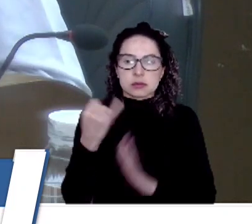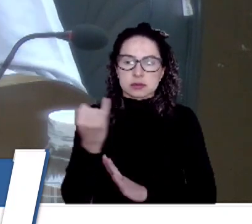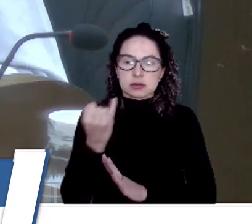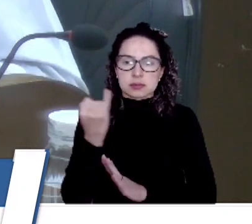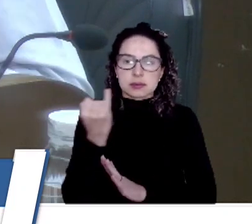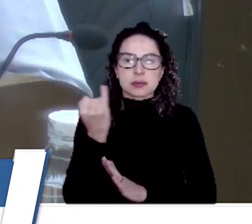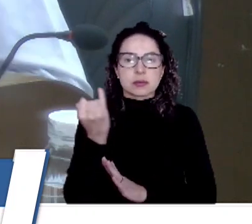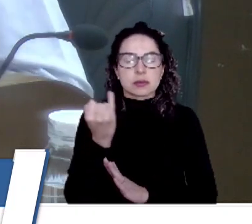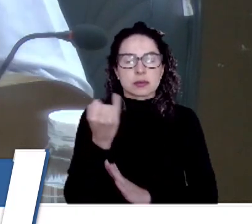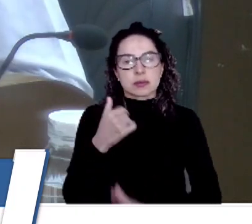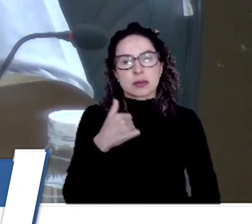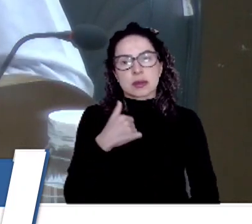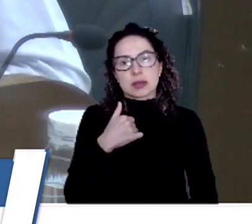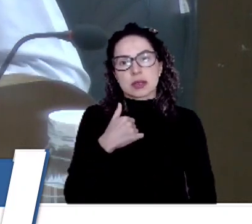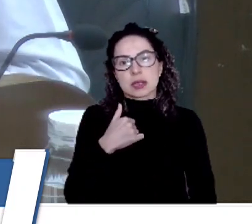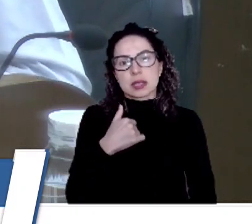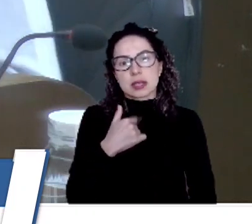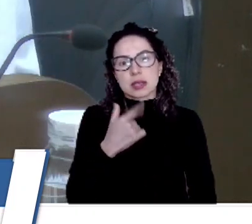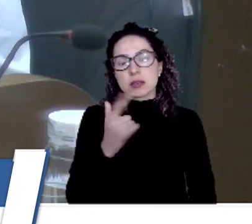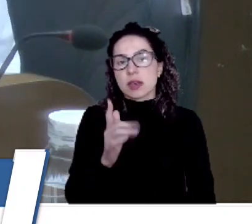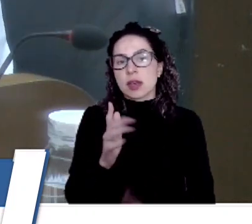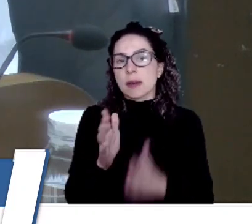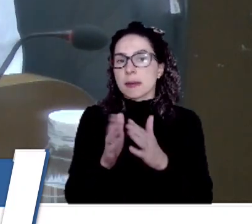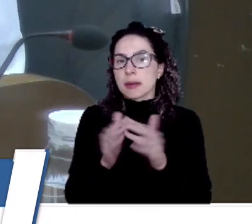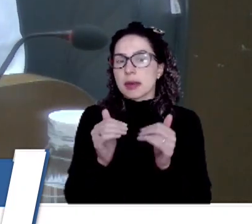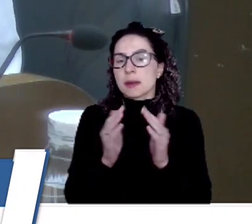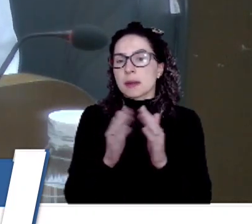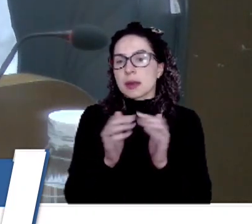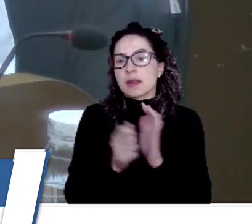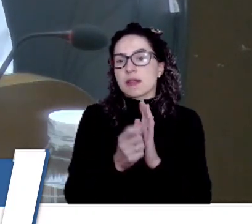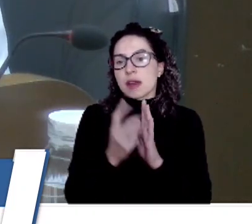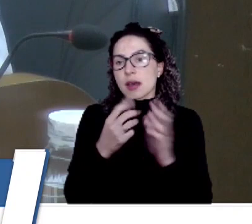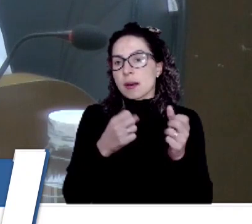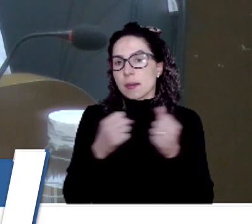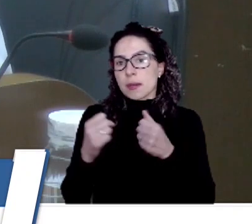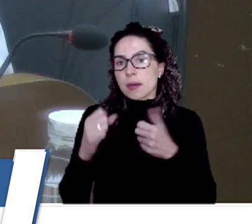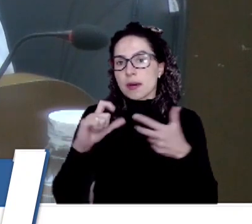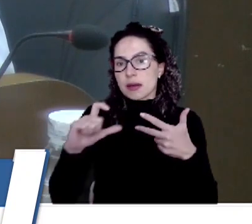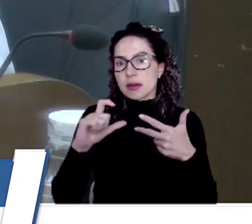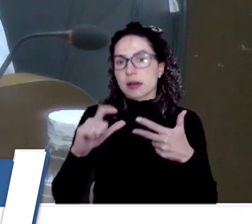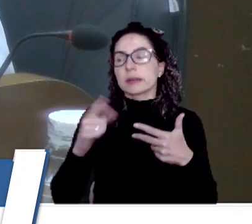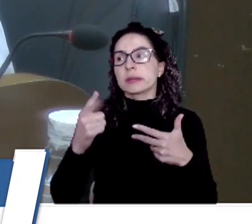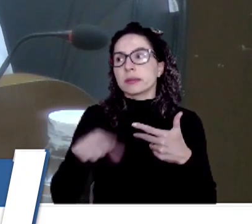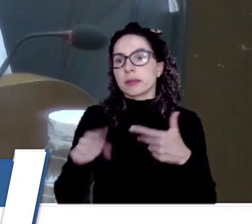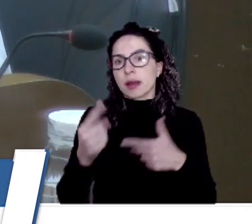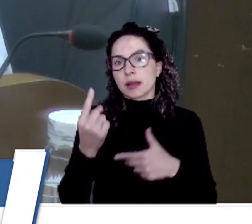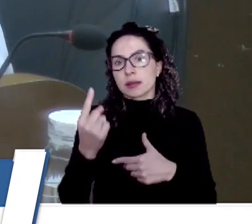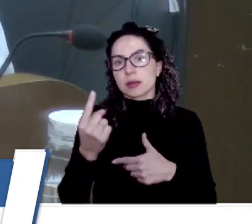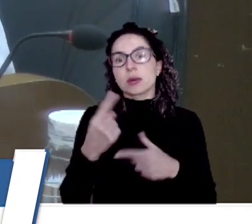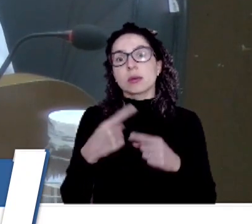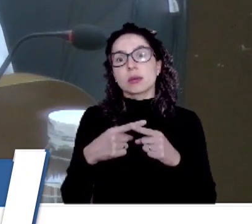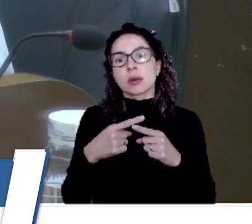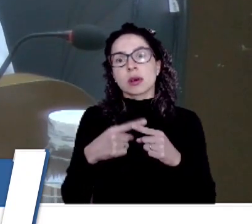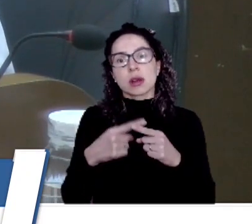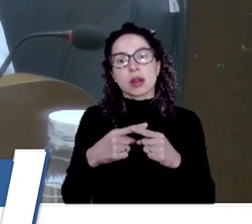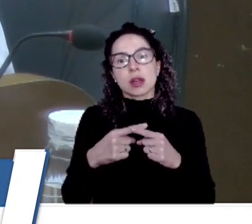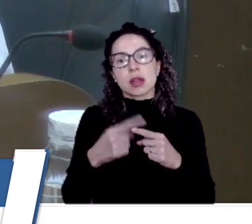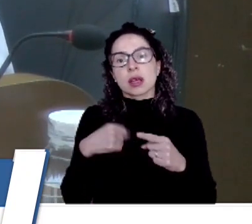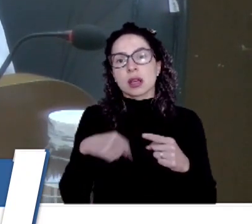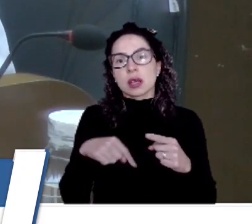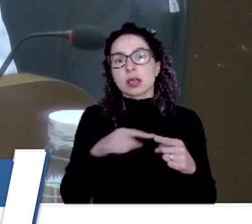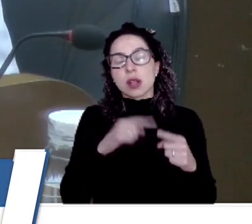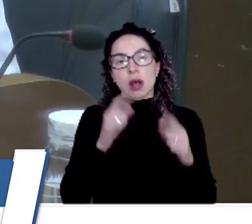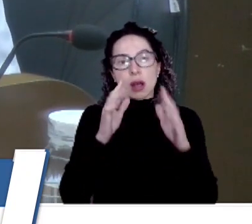eu tenho feito vários pedidos ao executivo. Fica mais um, porque é uma forma da gente chamar